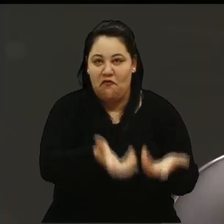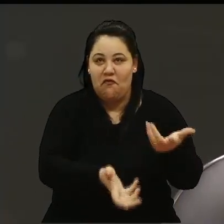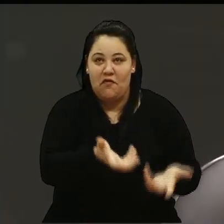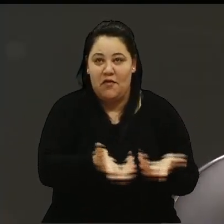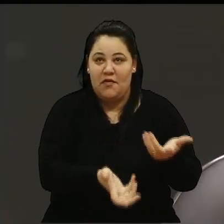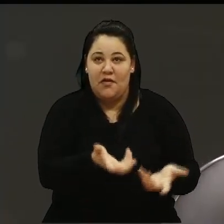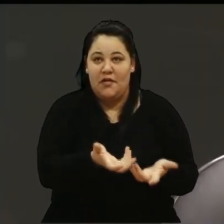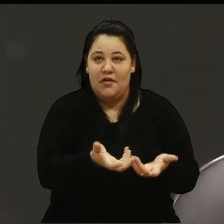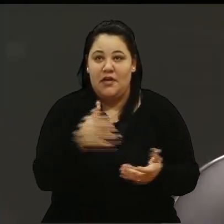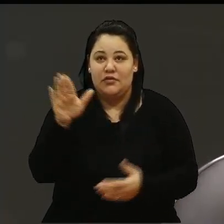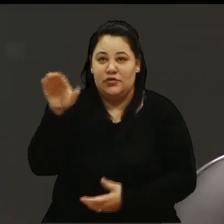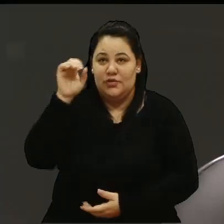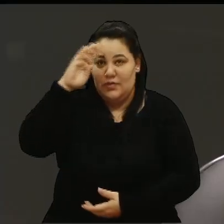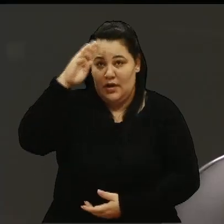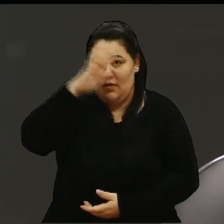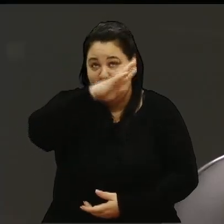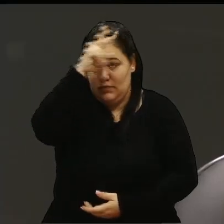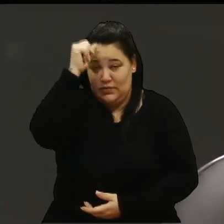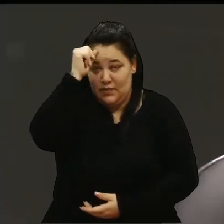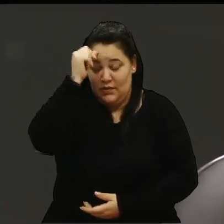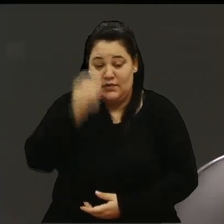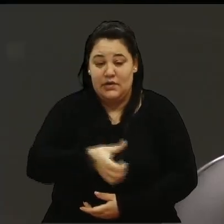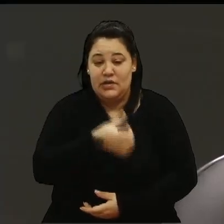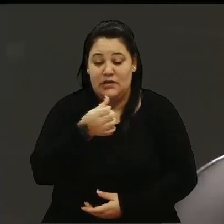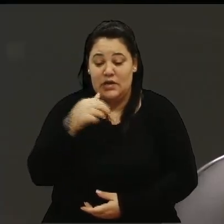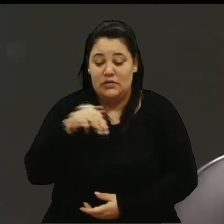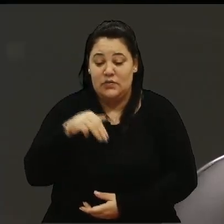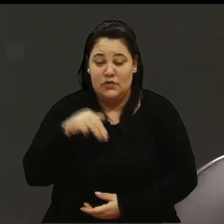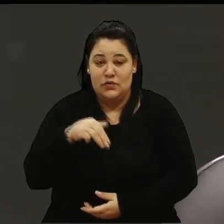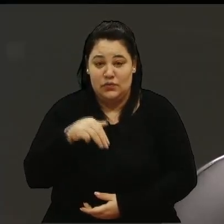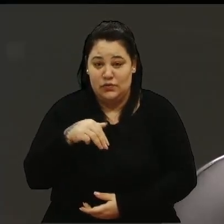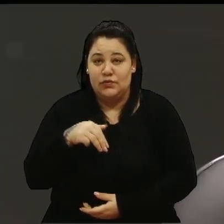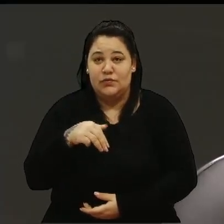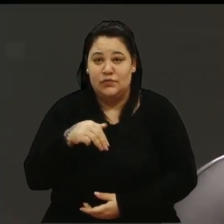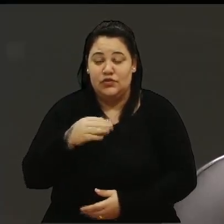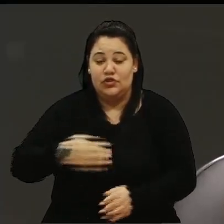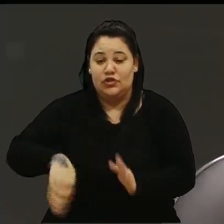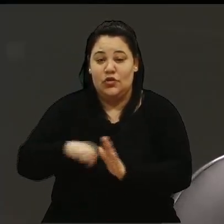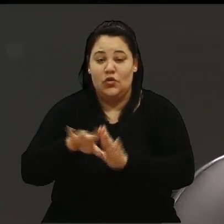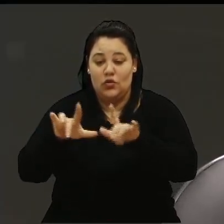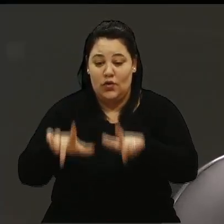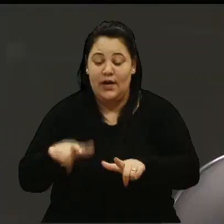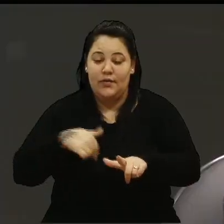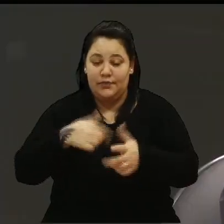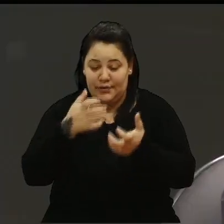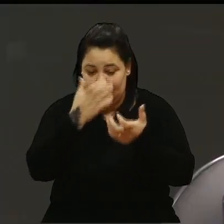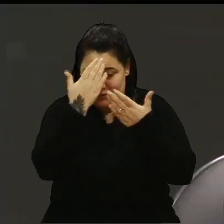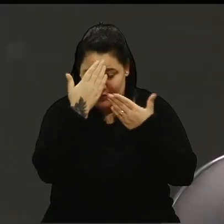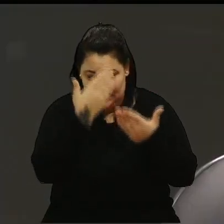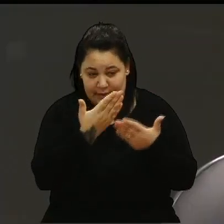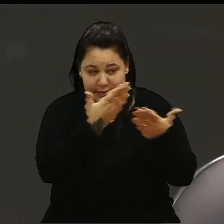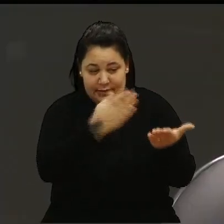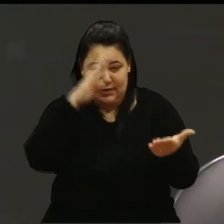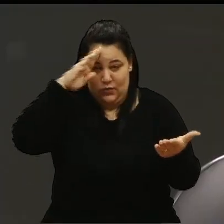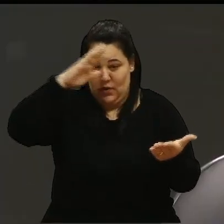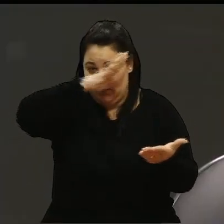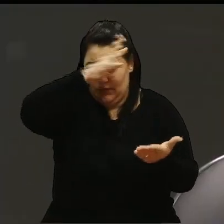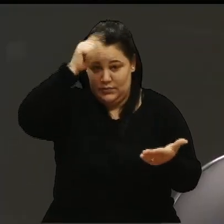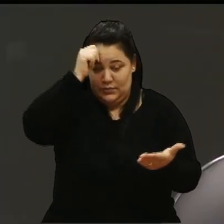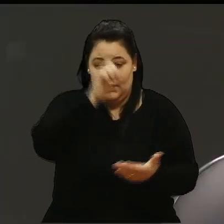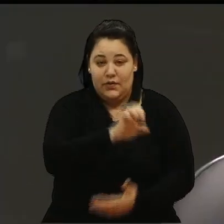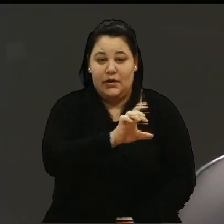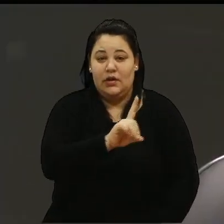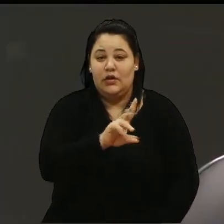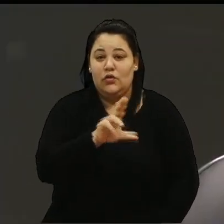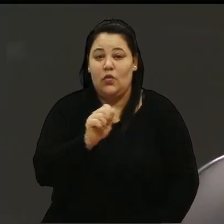6 minutos a Guarda Municipal chegou ao local e apagado o fogo. Então, fica o meu agradecimento público ao Eduardo,